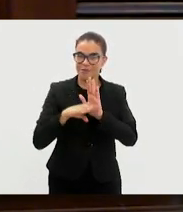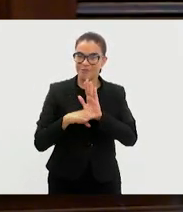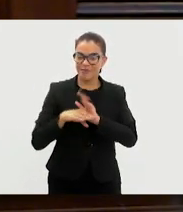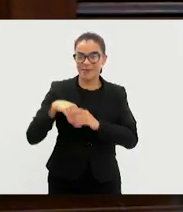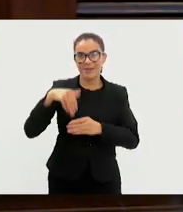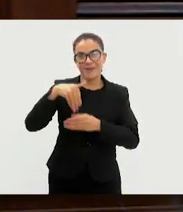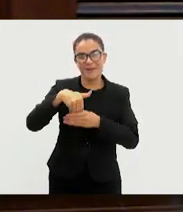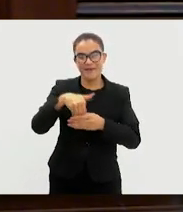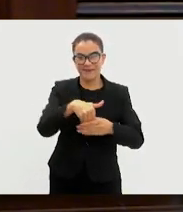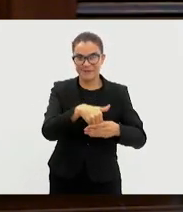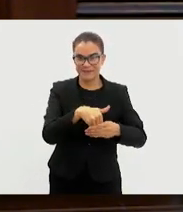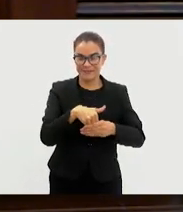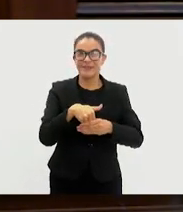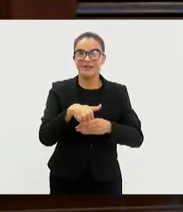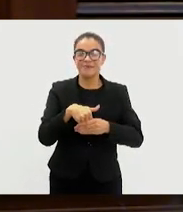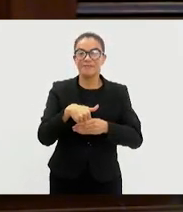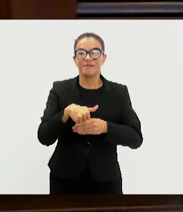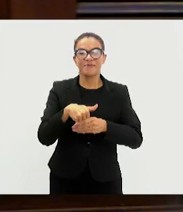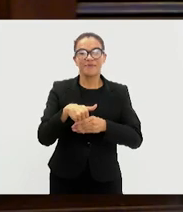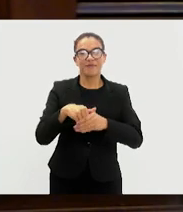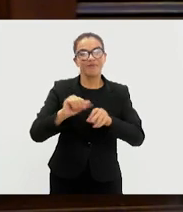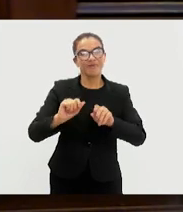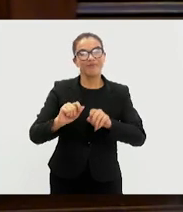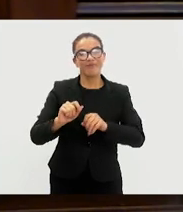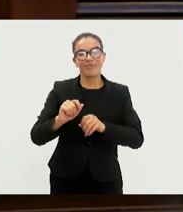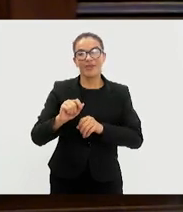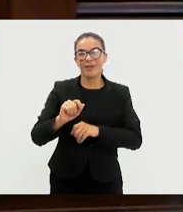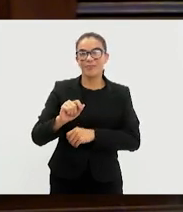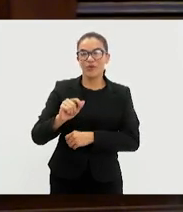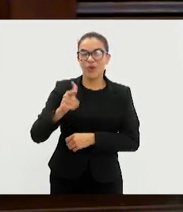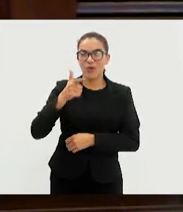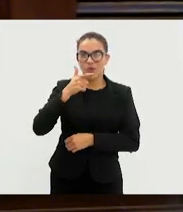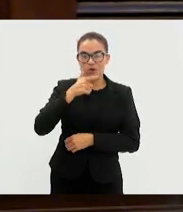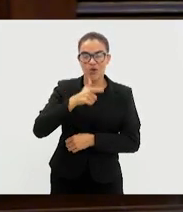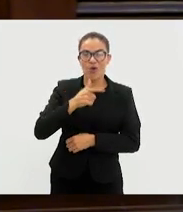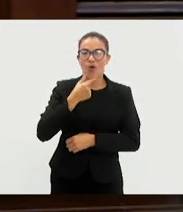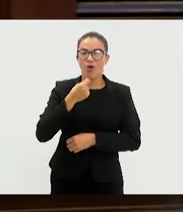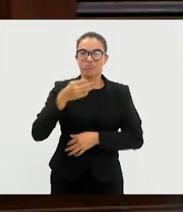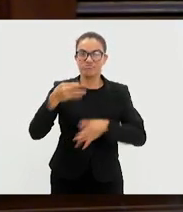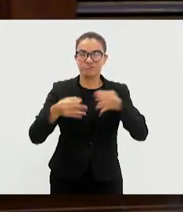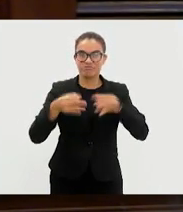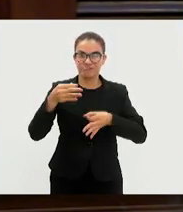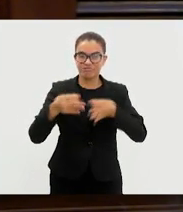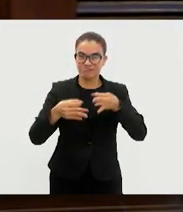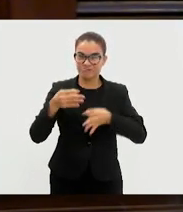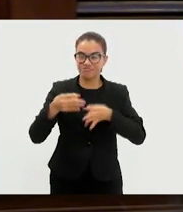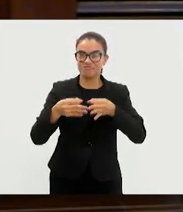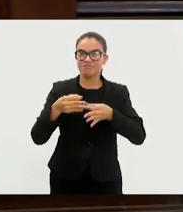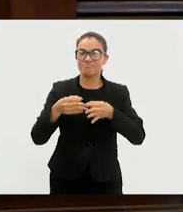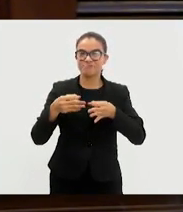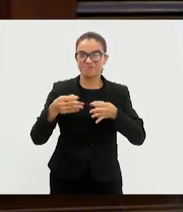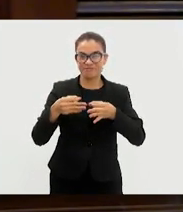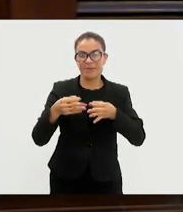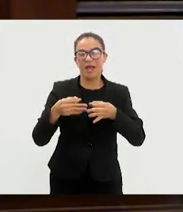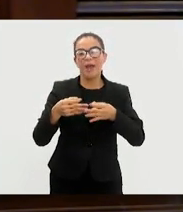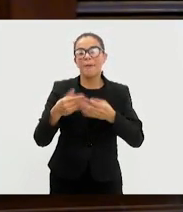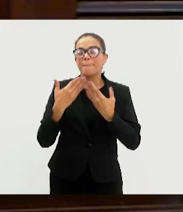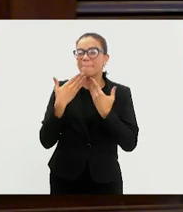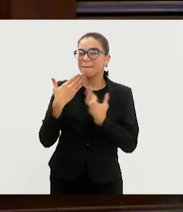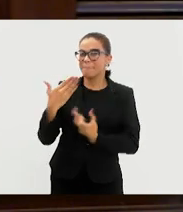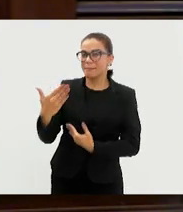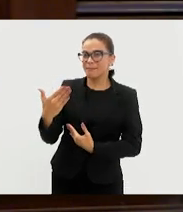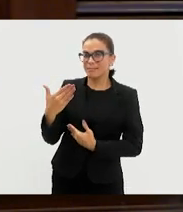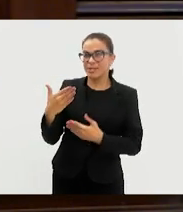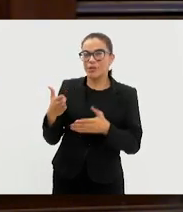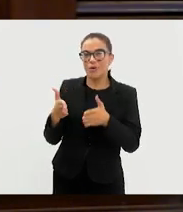estado. Ao receber do juiz um parecer favorável, apelou ao presidente do